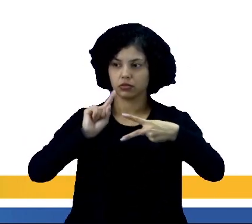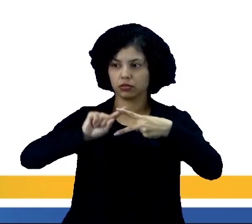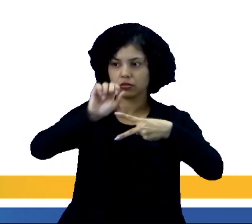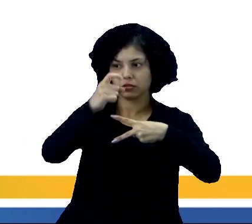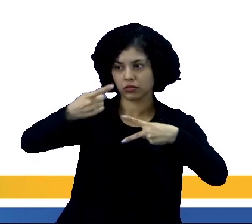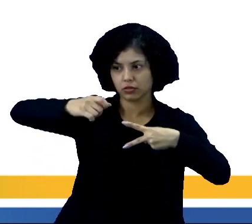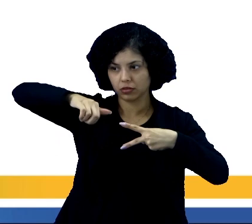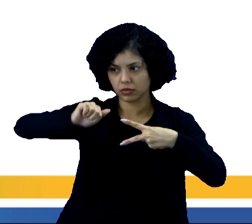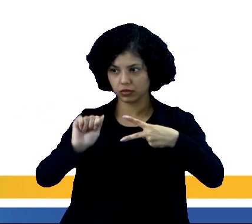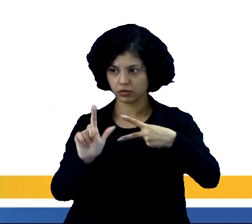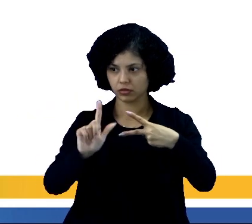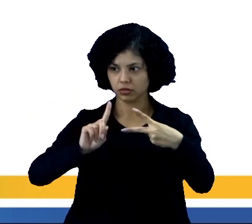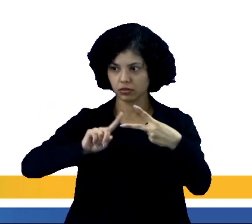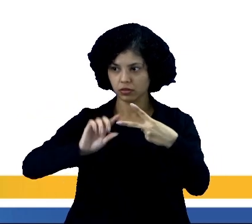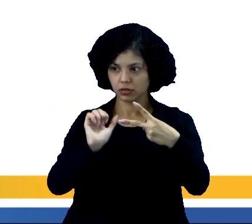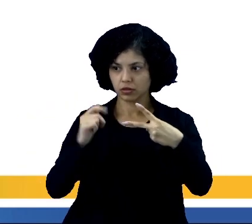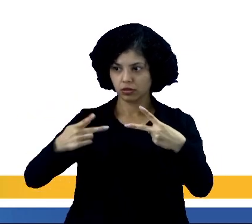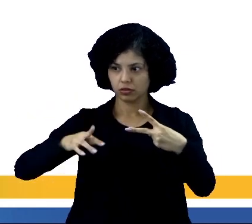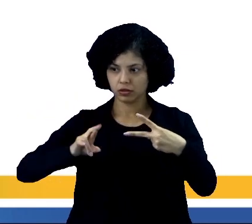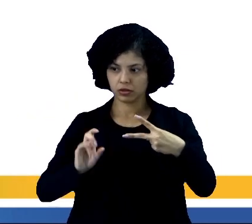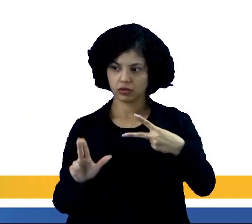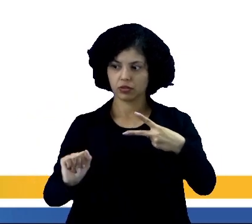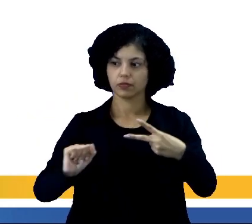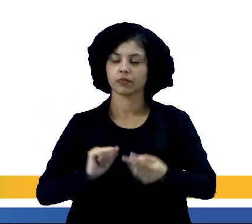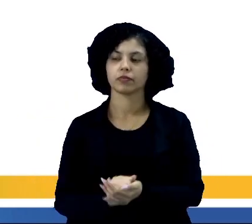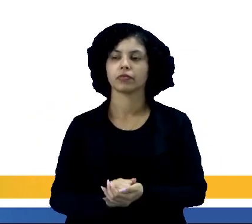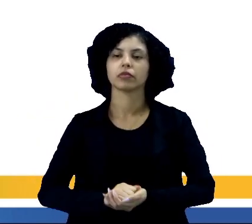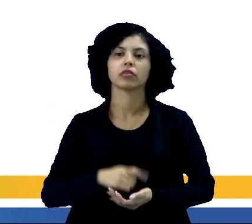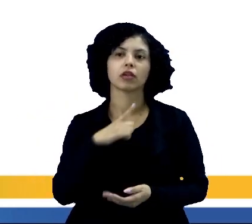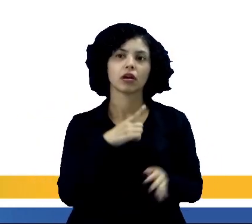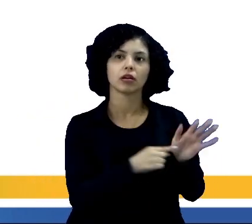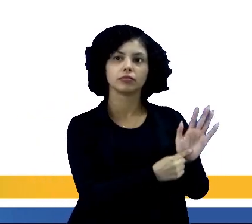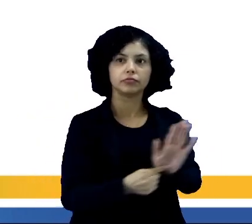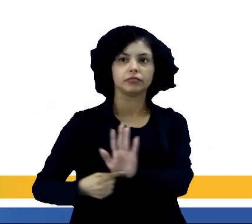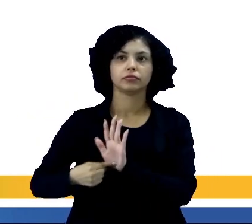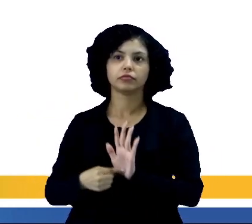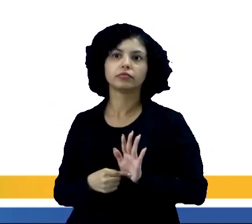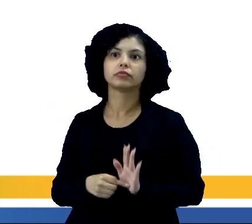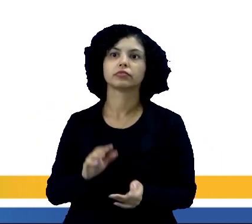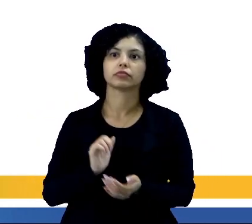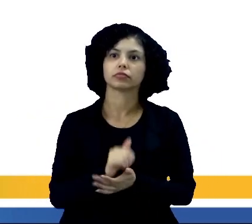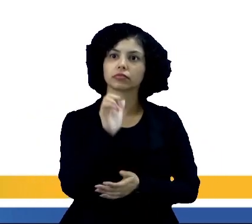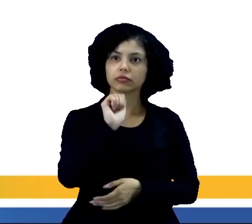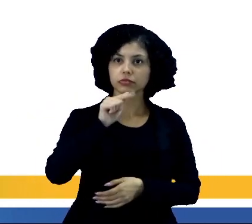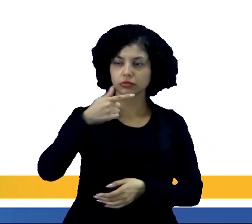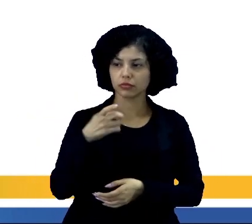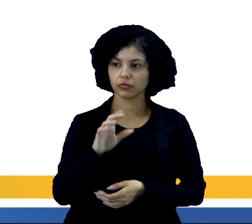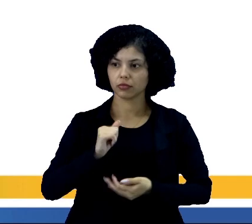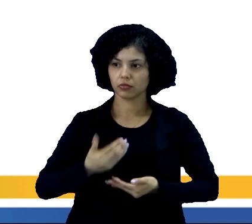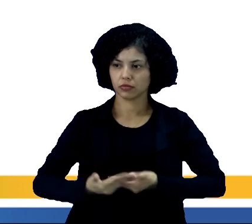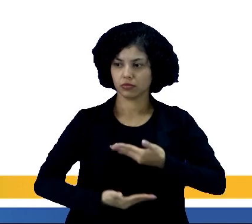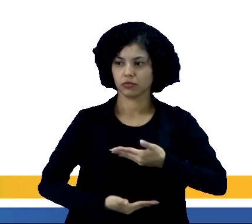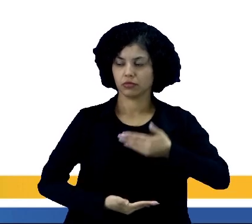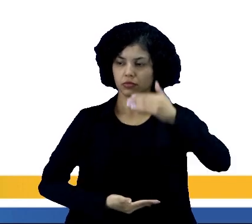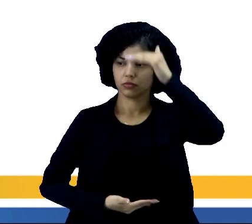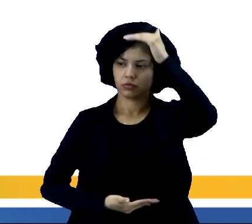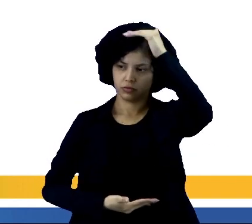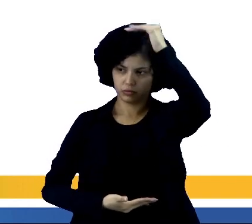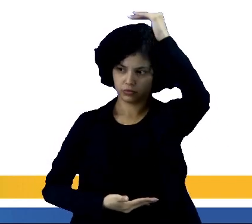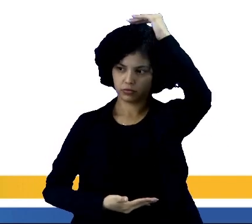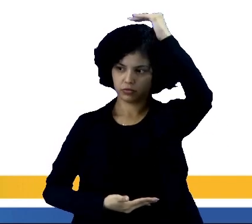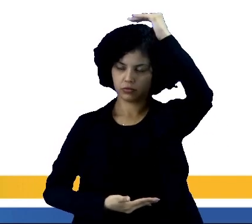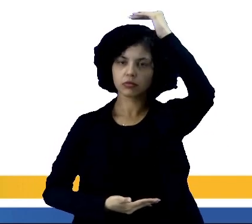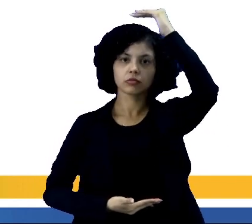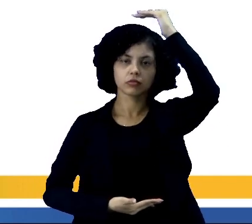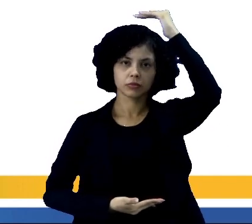dividido em duas partes, que seria a axial e a apendicular, que eu vou apresentar agora. O esqueleto axial é essa